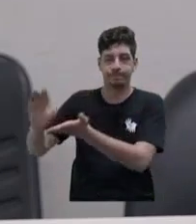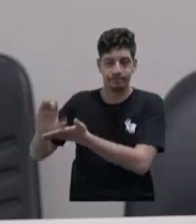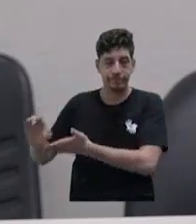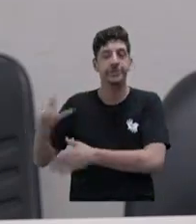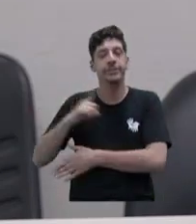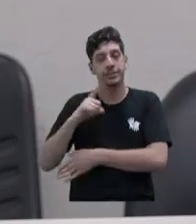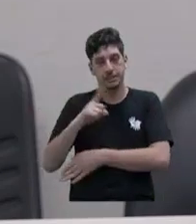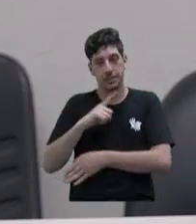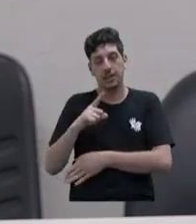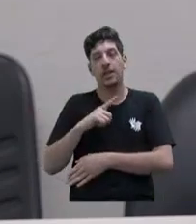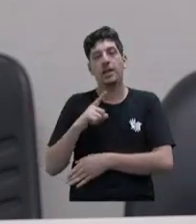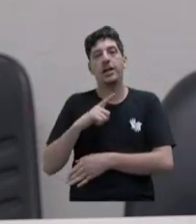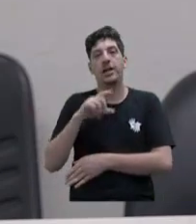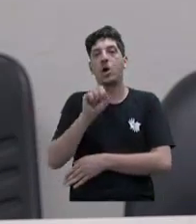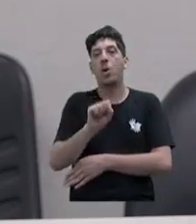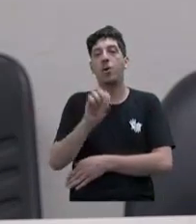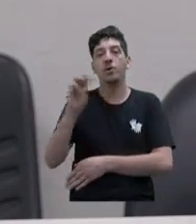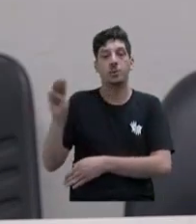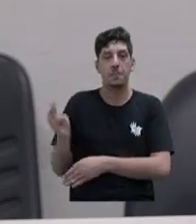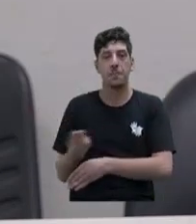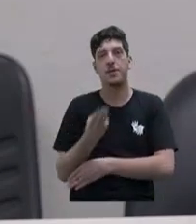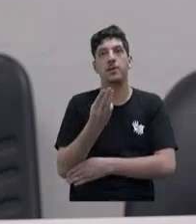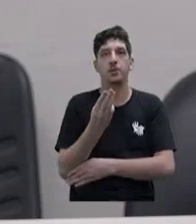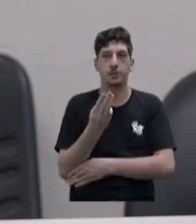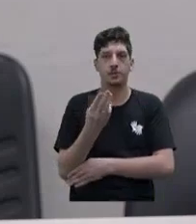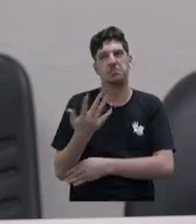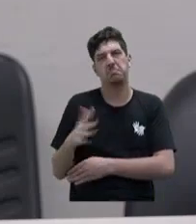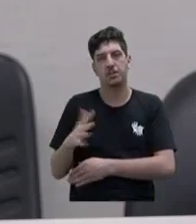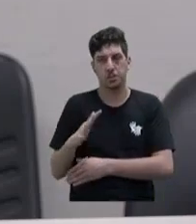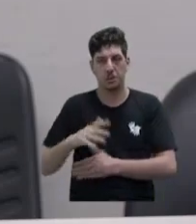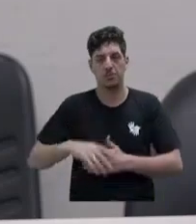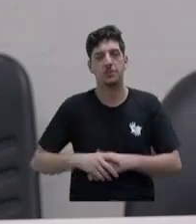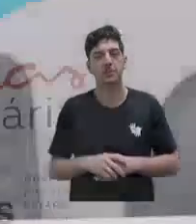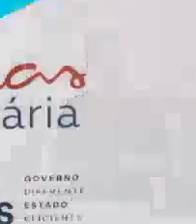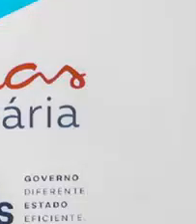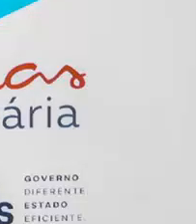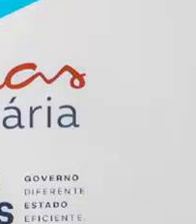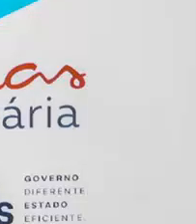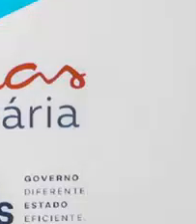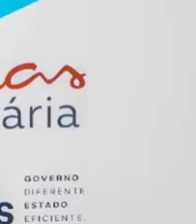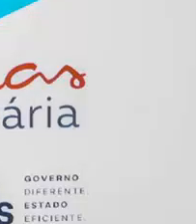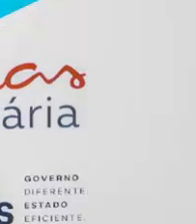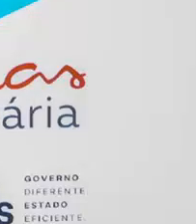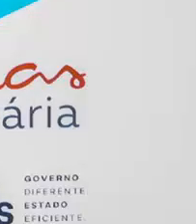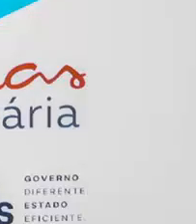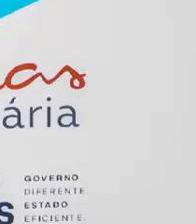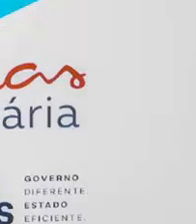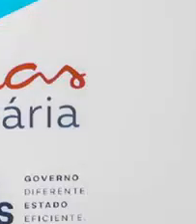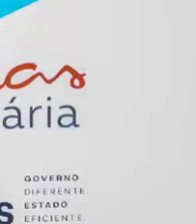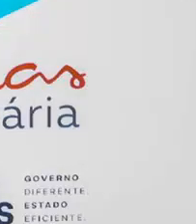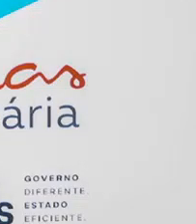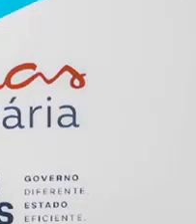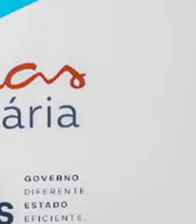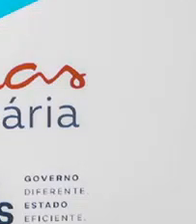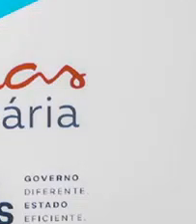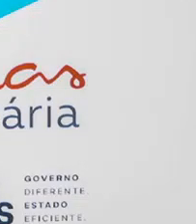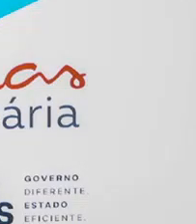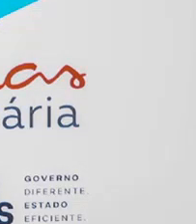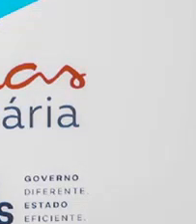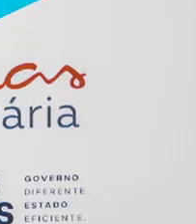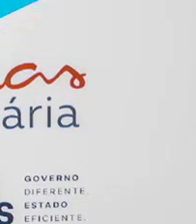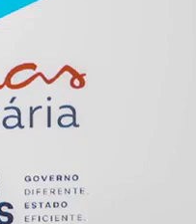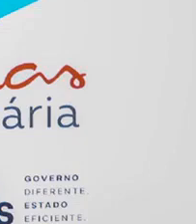estamos tendo 8 milhões em média. Então, nós não vamos atingir os 156